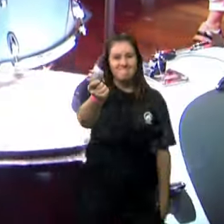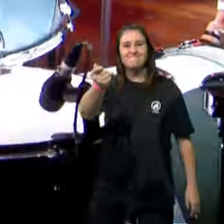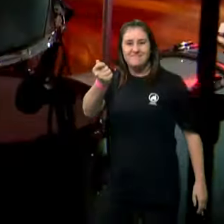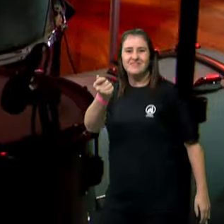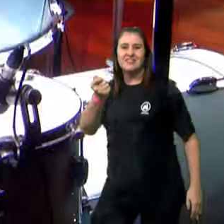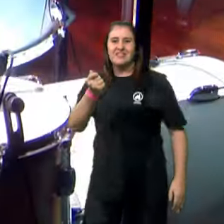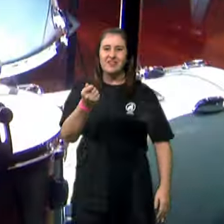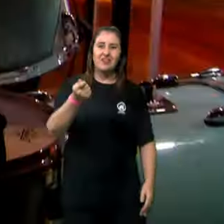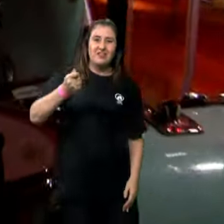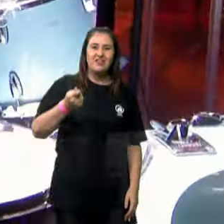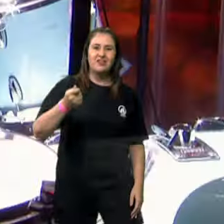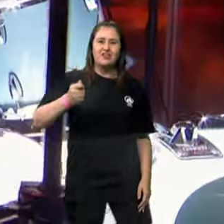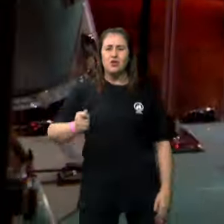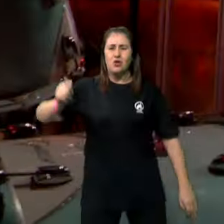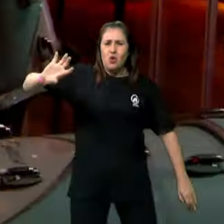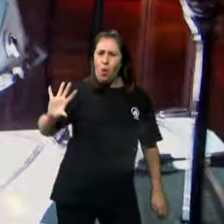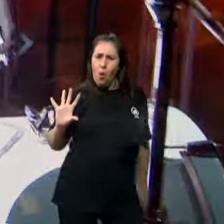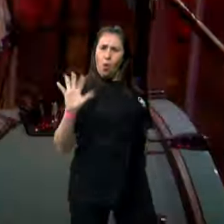acontecer